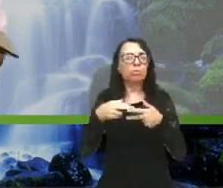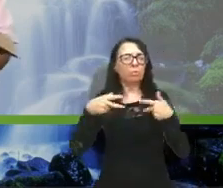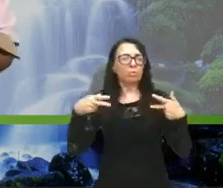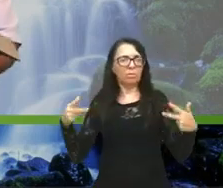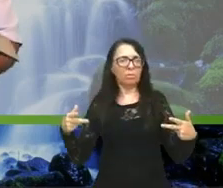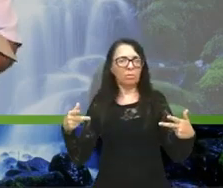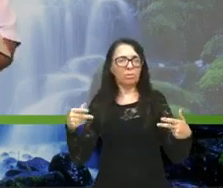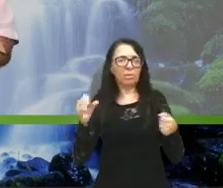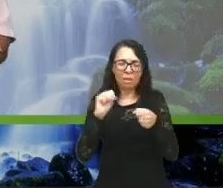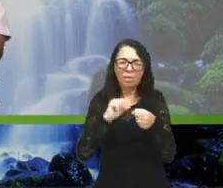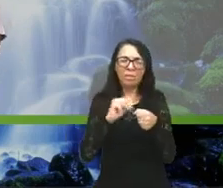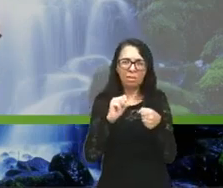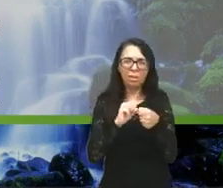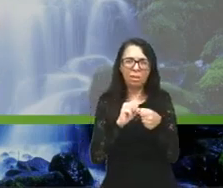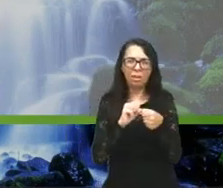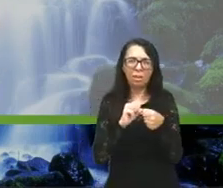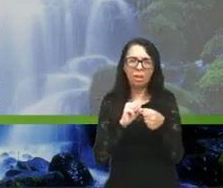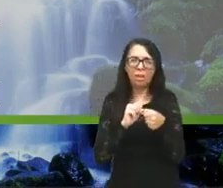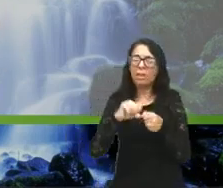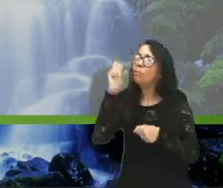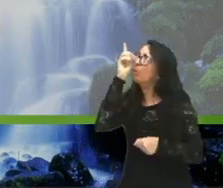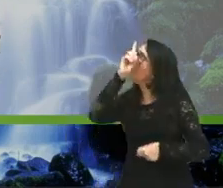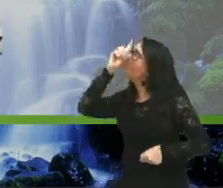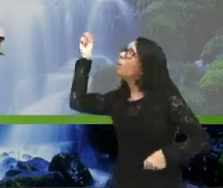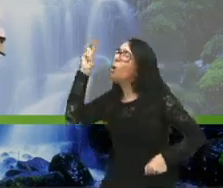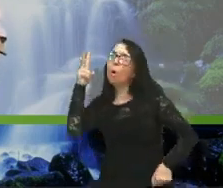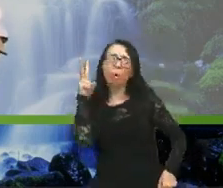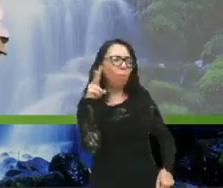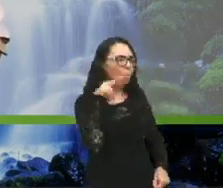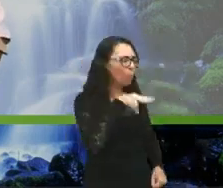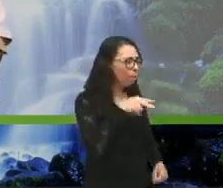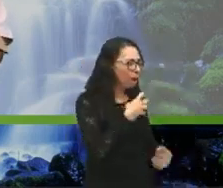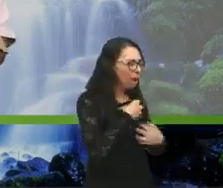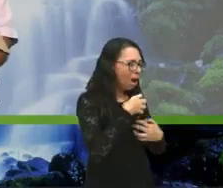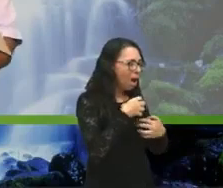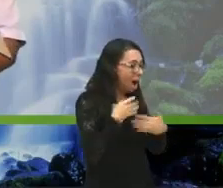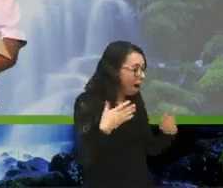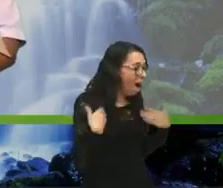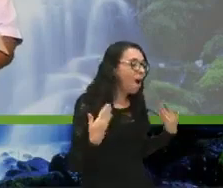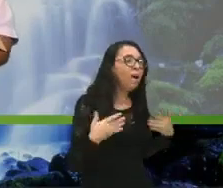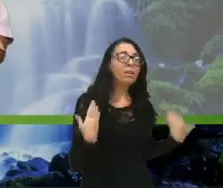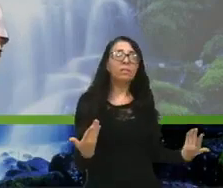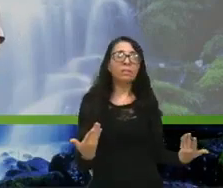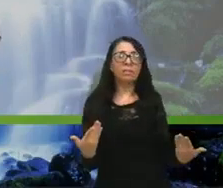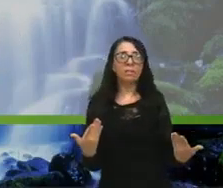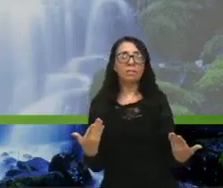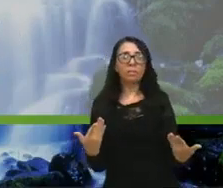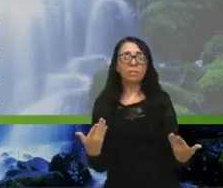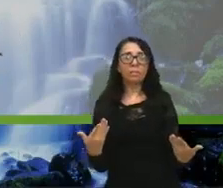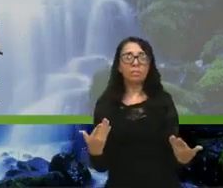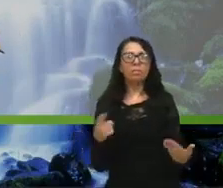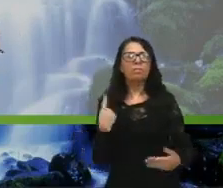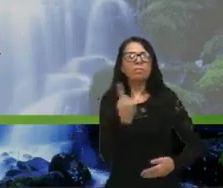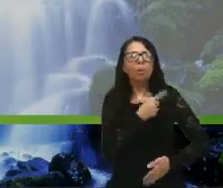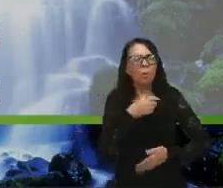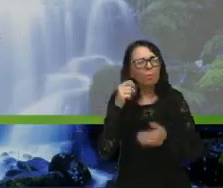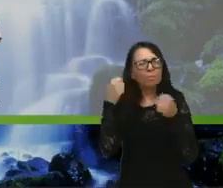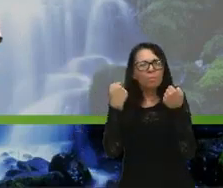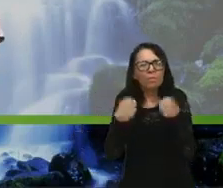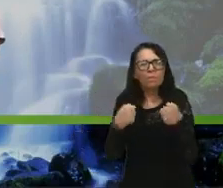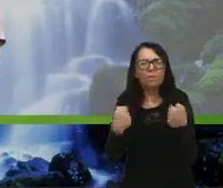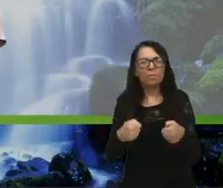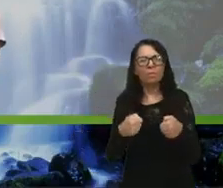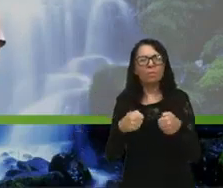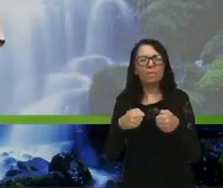na família, no trabalho. Ou seja, uma espiritualidade integral, envolve o corpo,